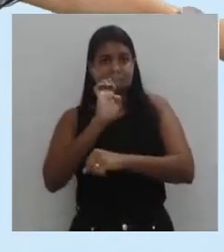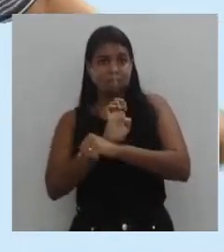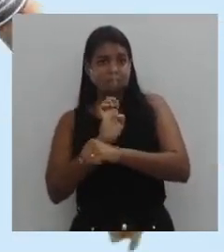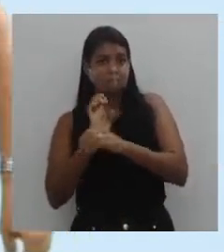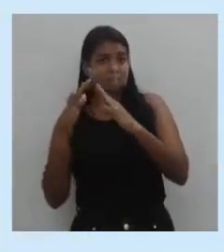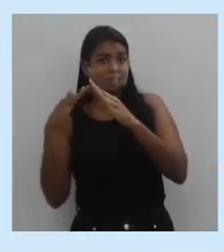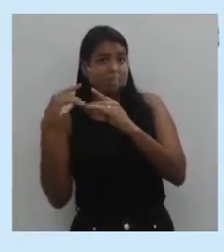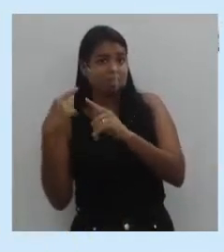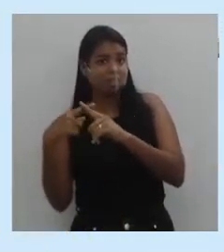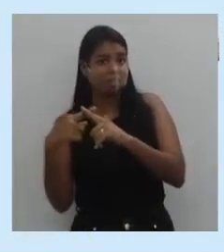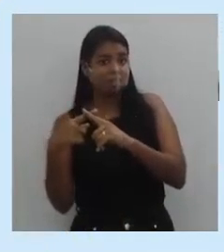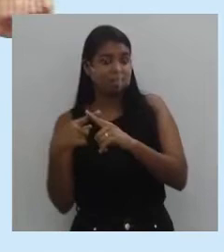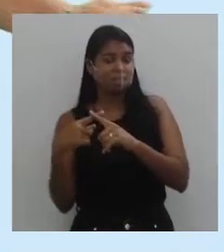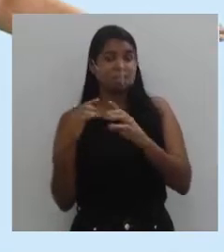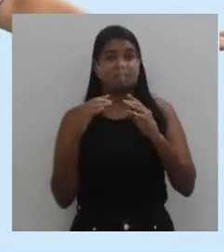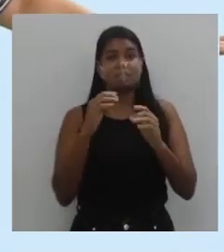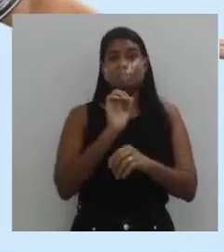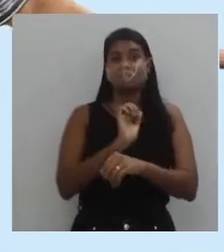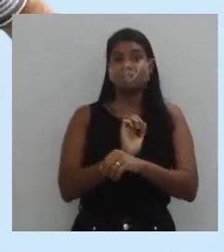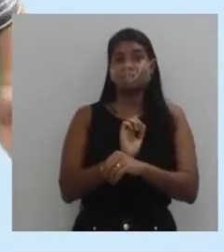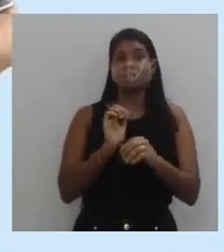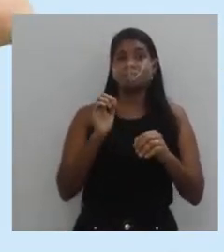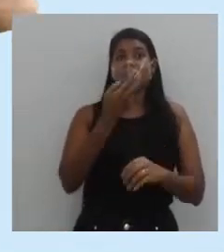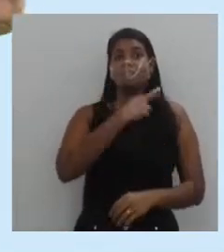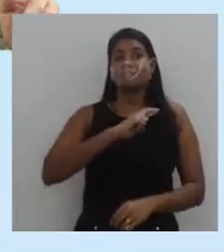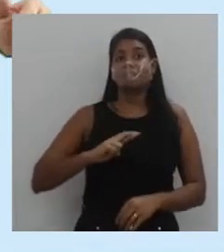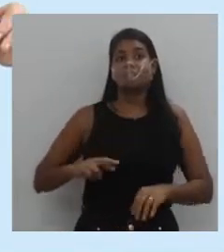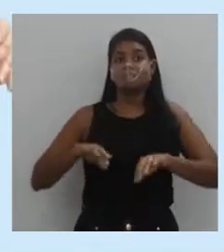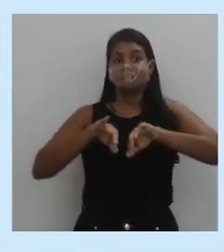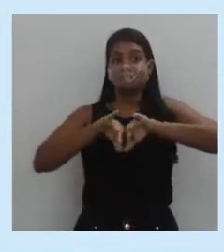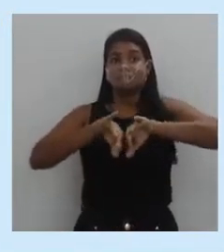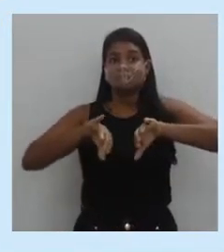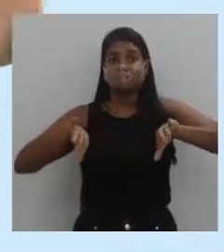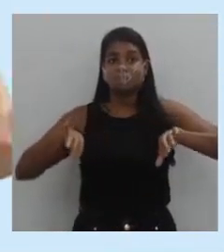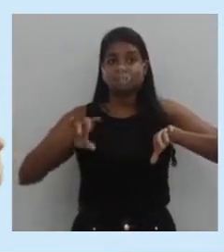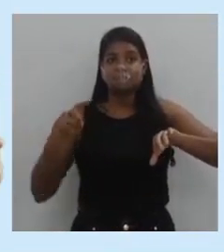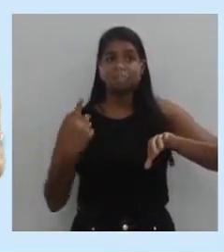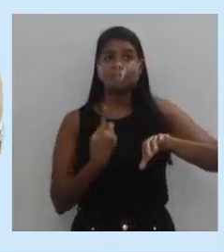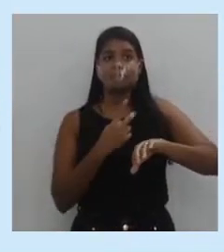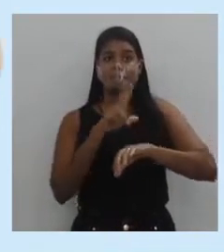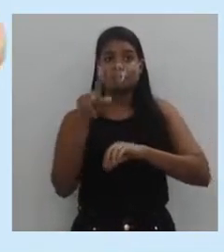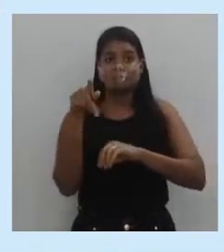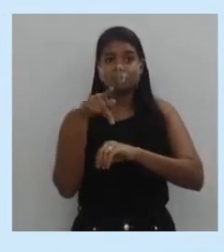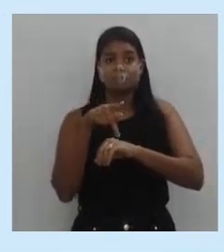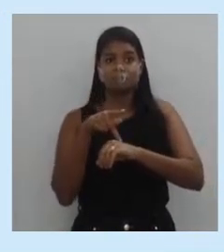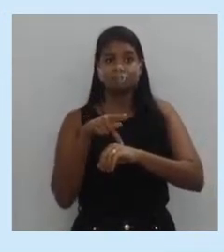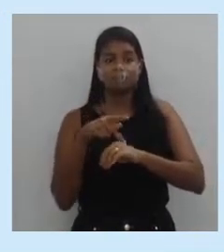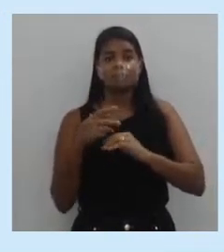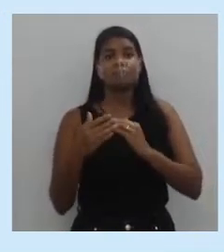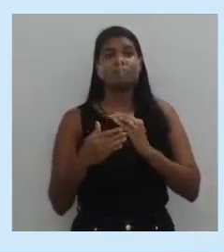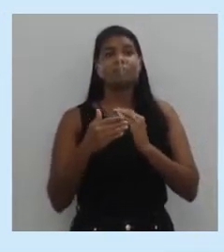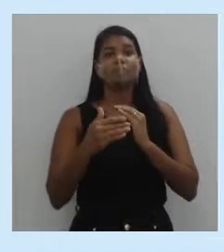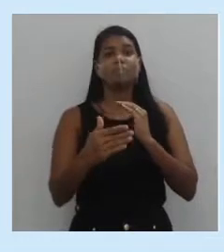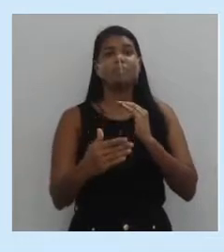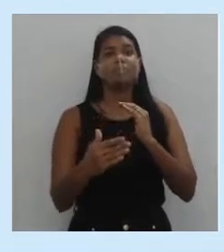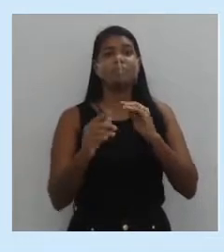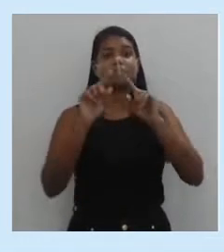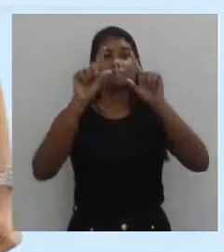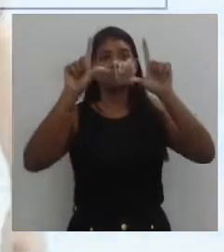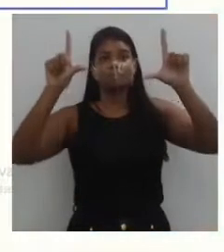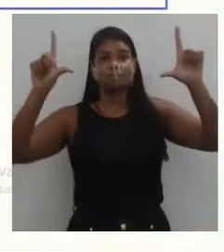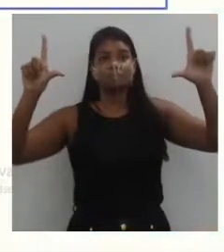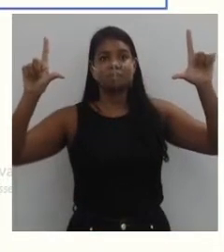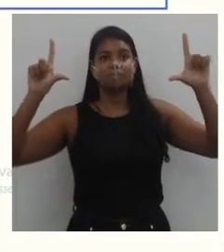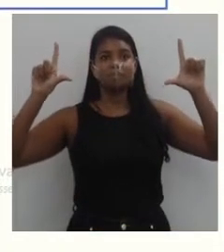igreja, Estado e a religião são separados em nosso país. Vamos adiante aqui. Na